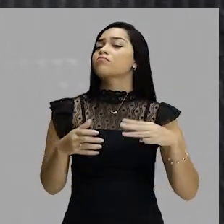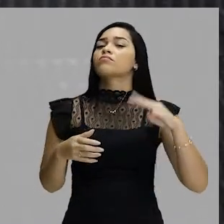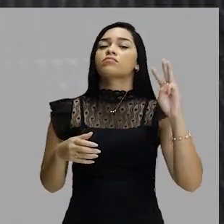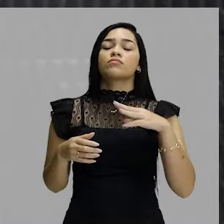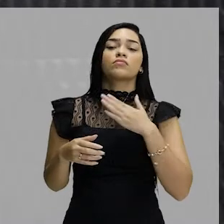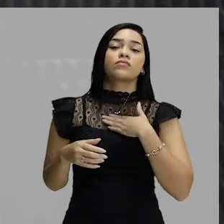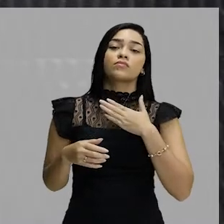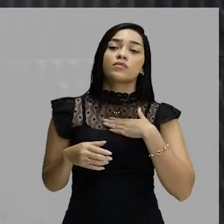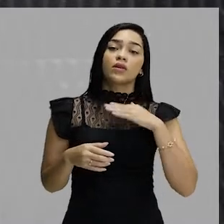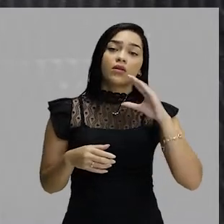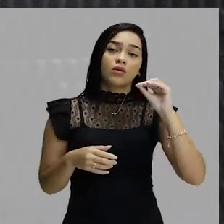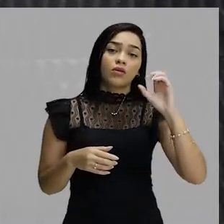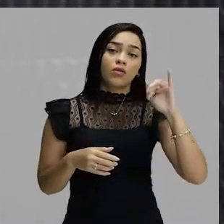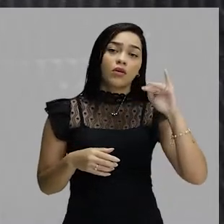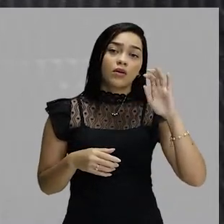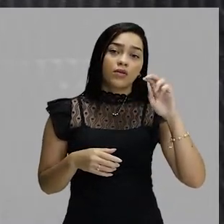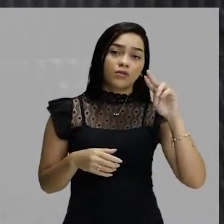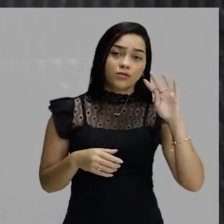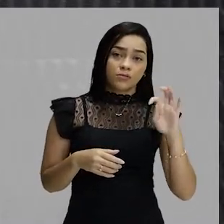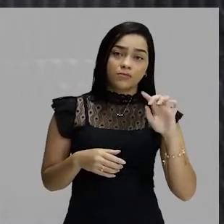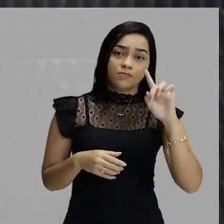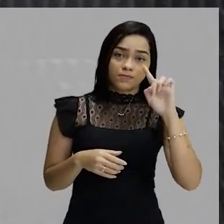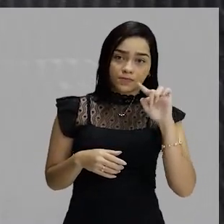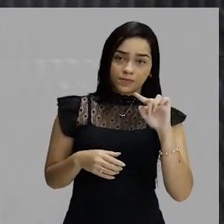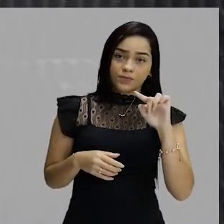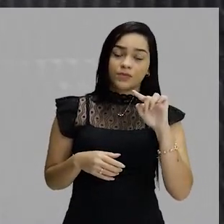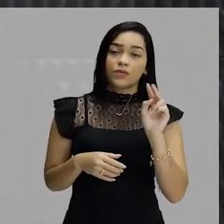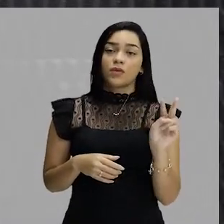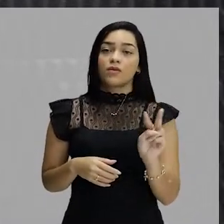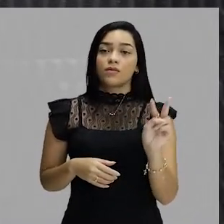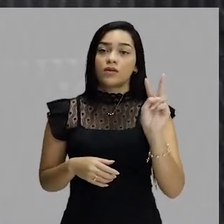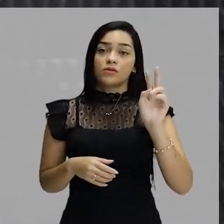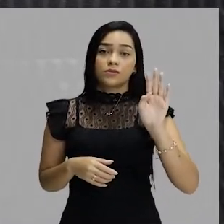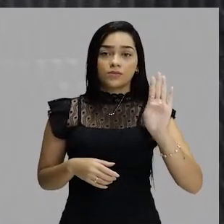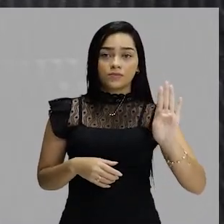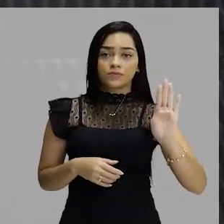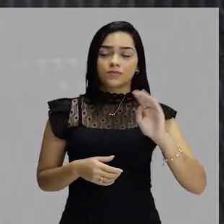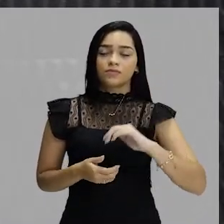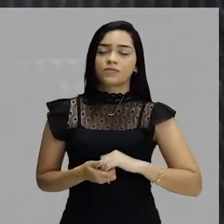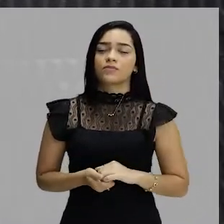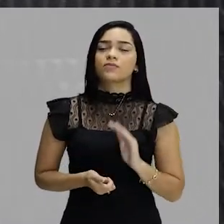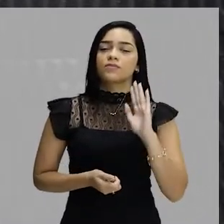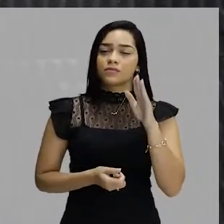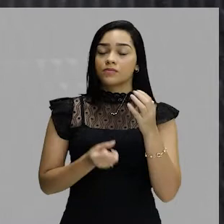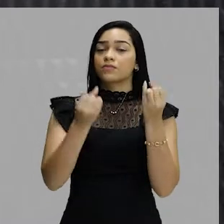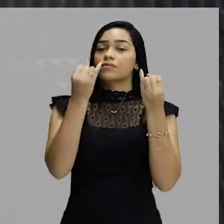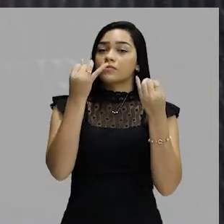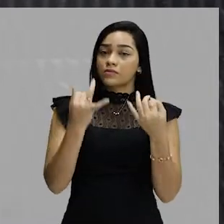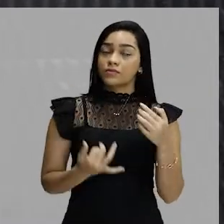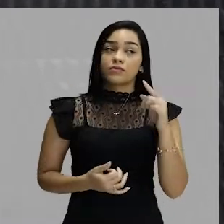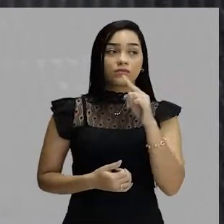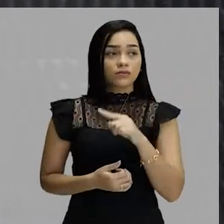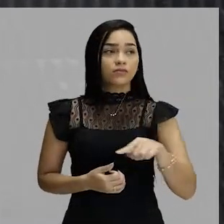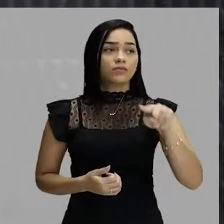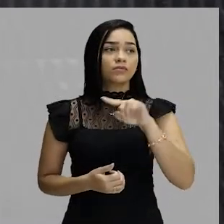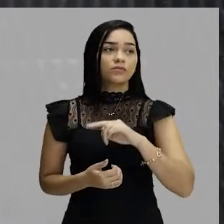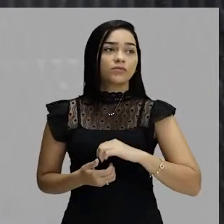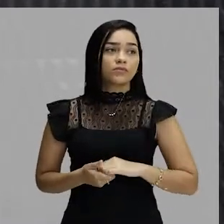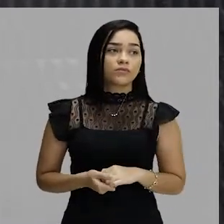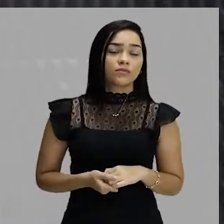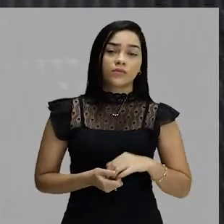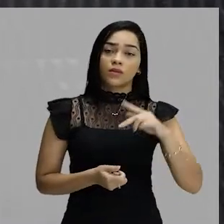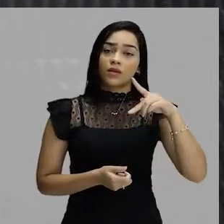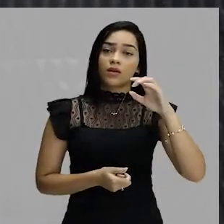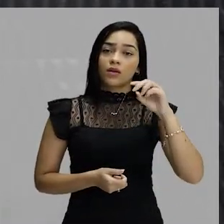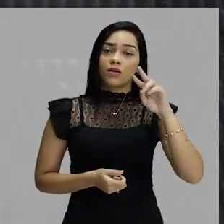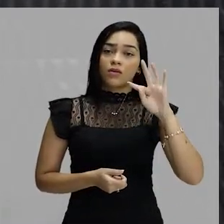meu coeficiente linear? Meu coeficiente linear é o valor de b, ó. Como eu falei aqui para vocês, ó. O ponto